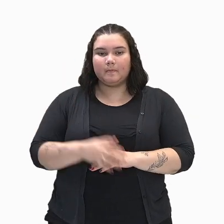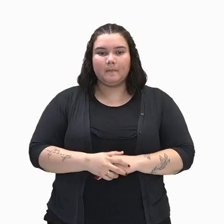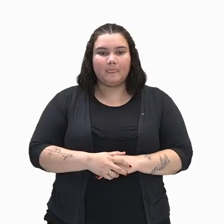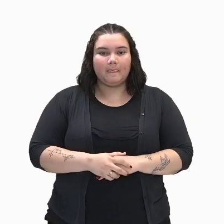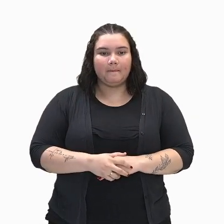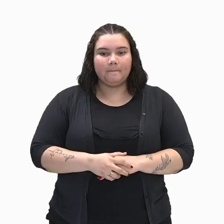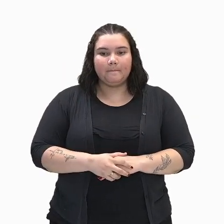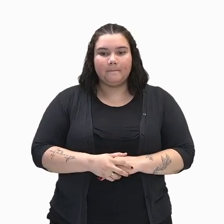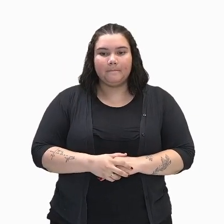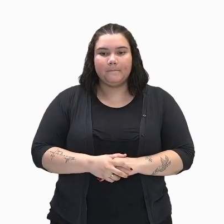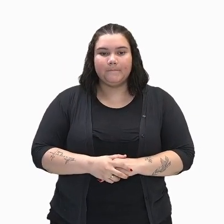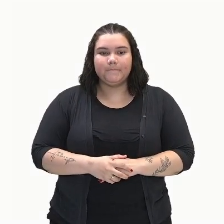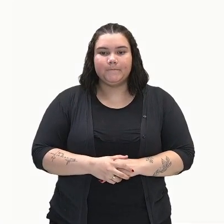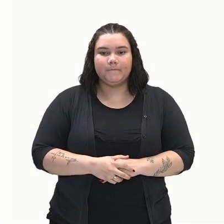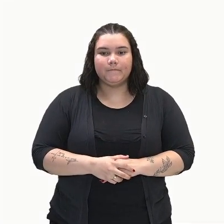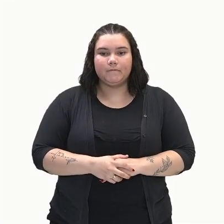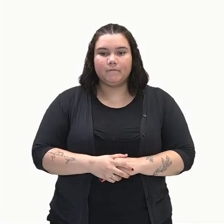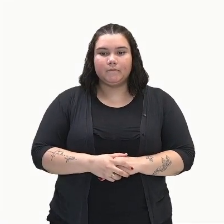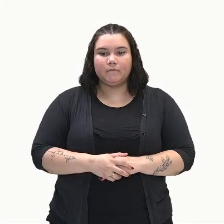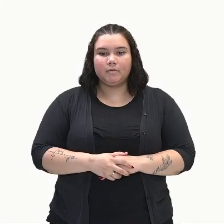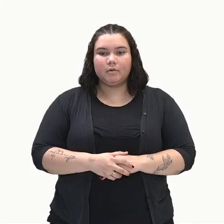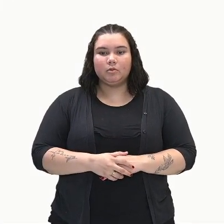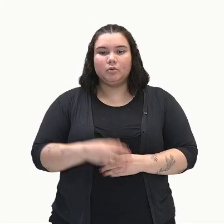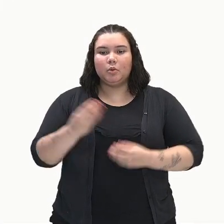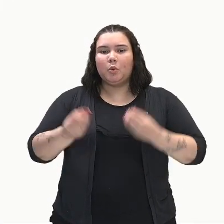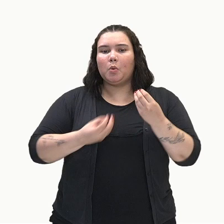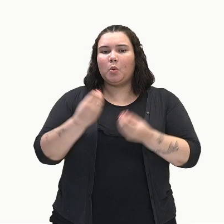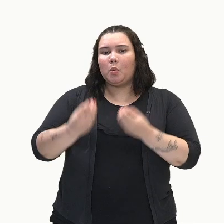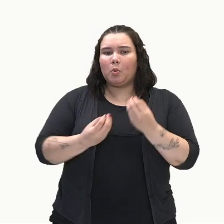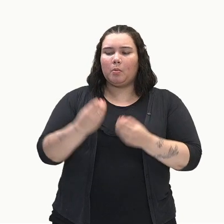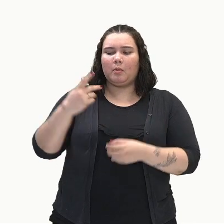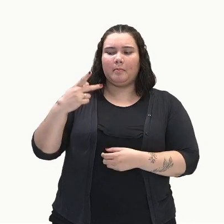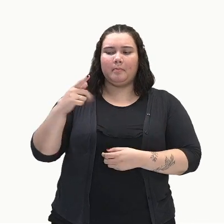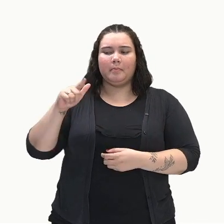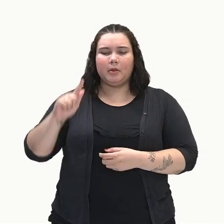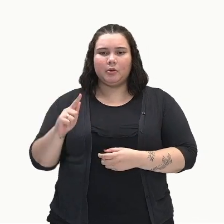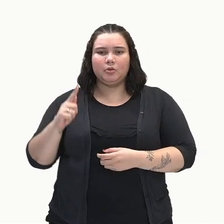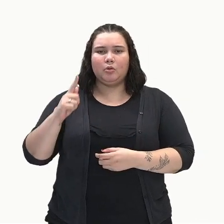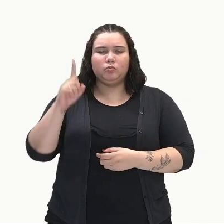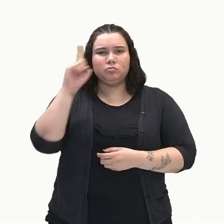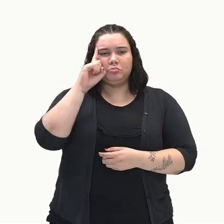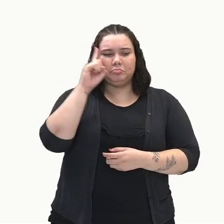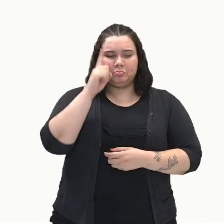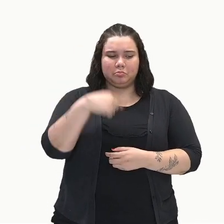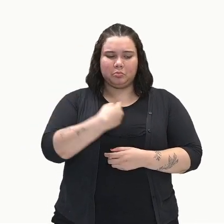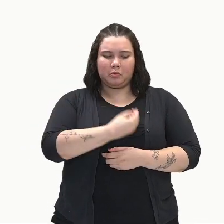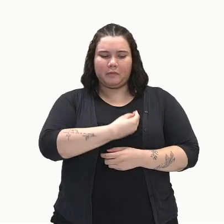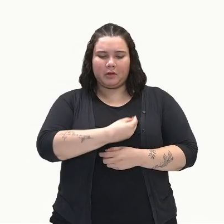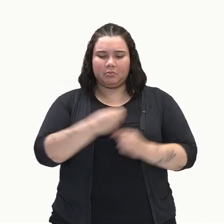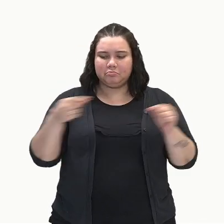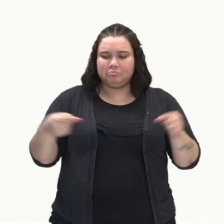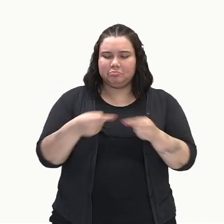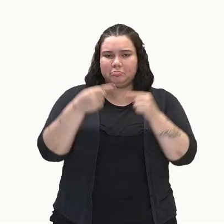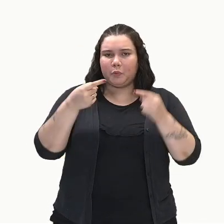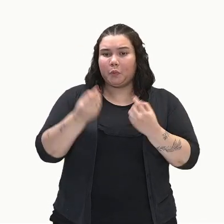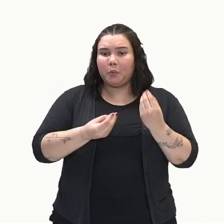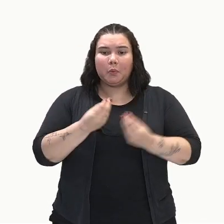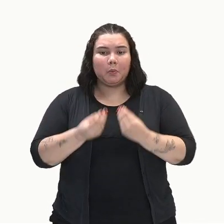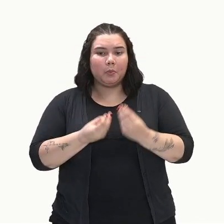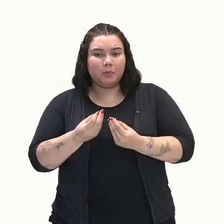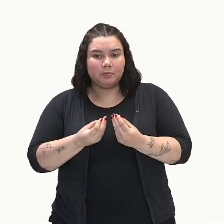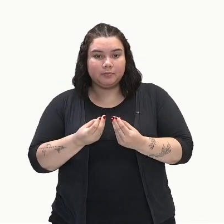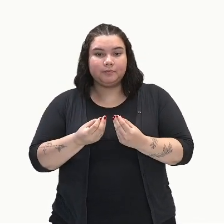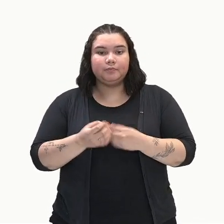definições, tá? Como as PGs são usadas no nosso dia a dia? Então veja, no campo